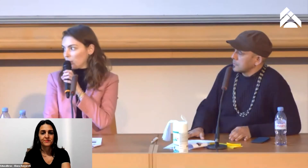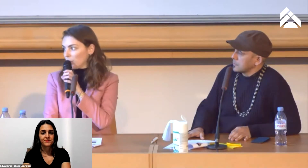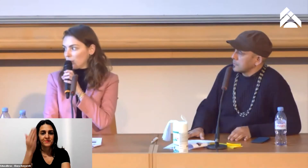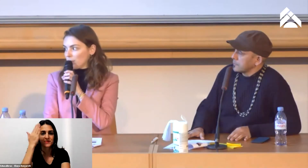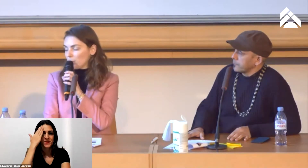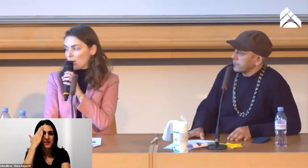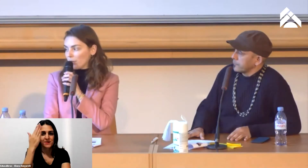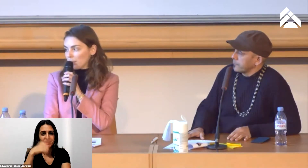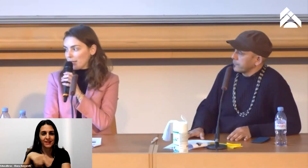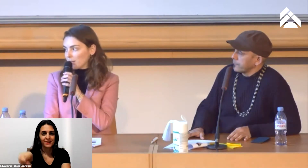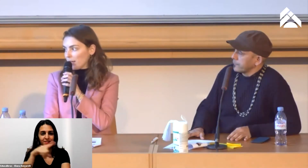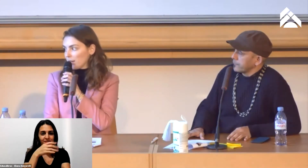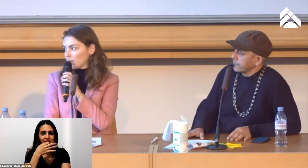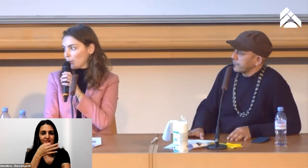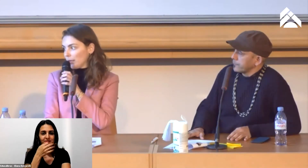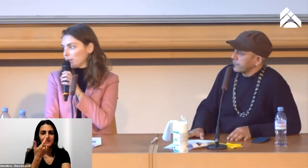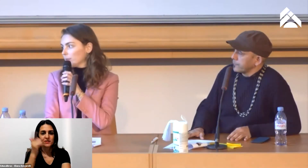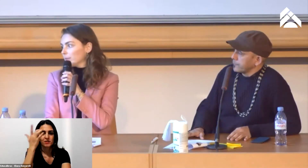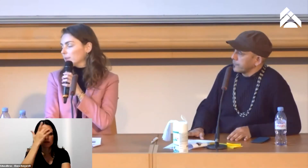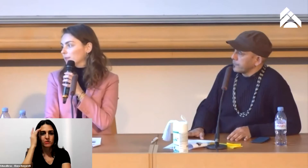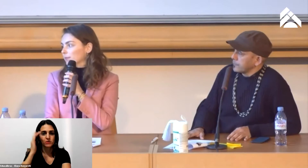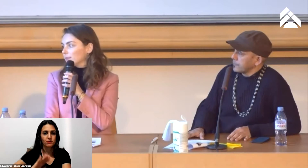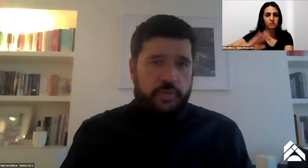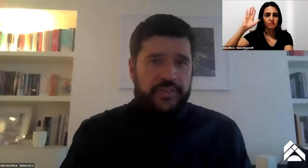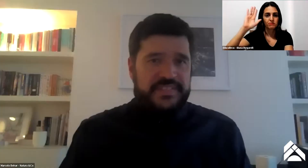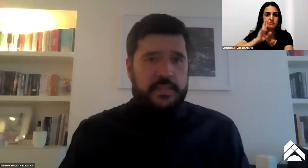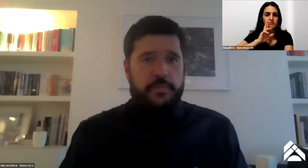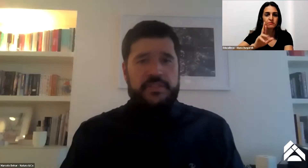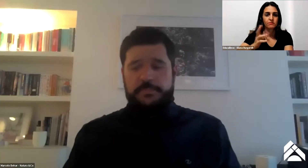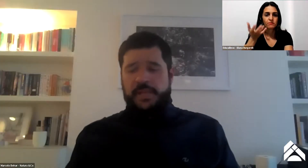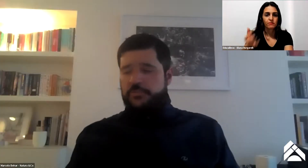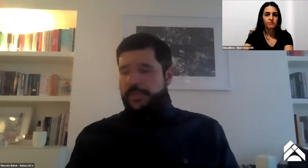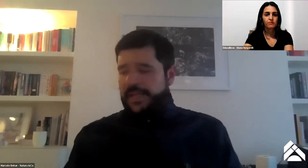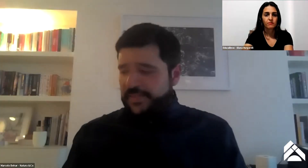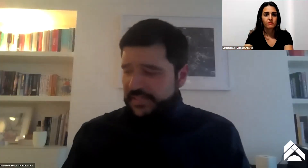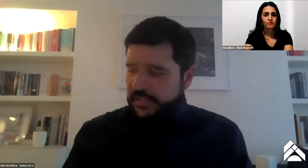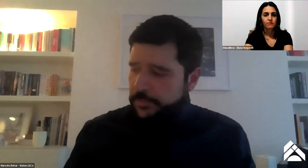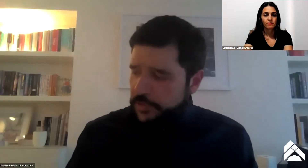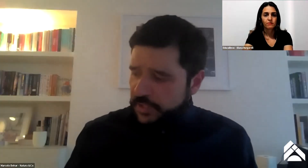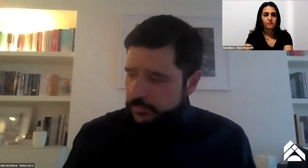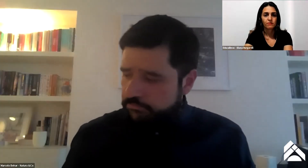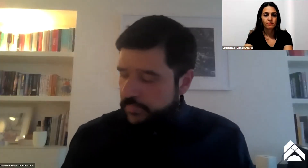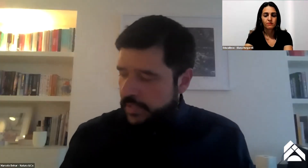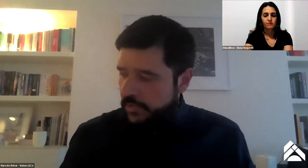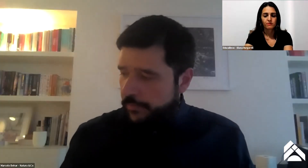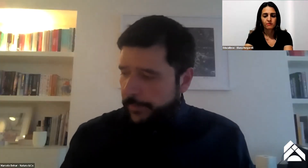linda contribuição. Alguém mais quer responder? Vou só fazer umas breves palavras aqui, porque eu acho que